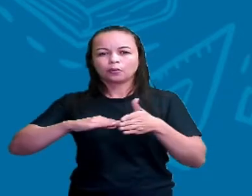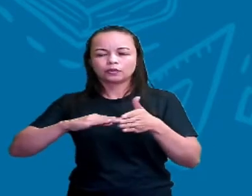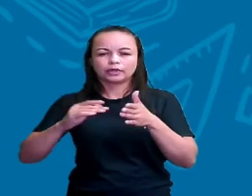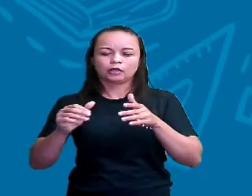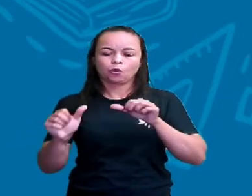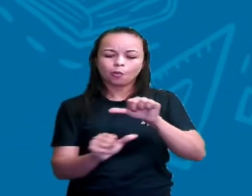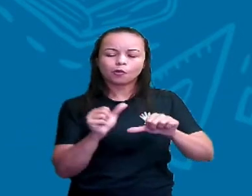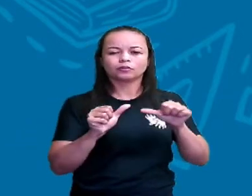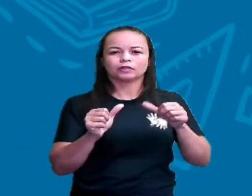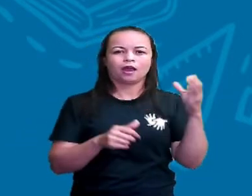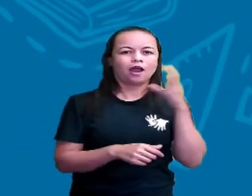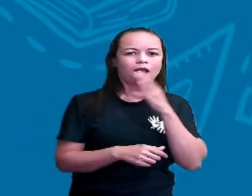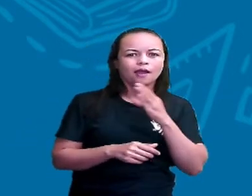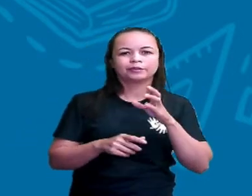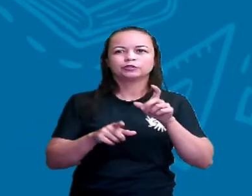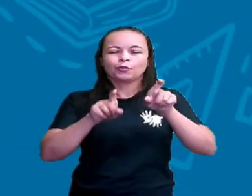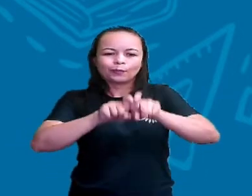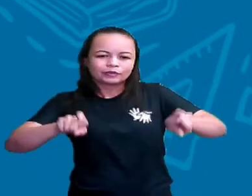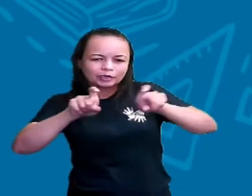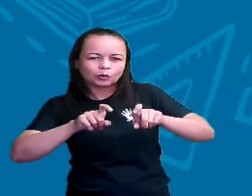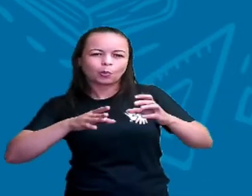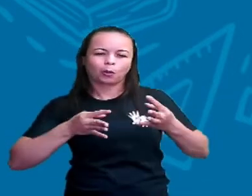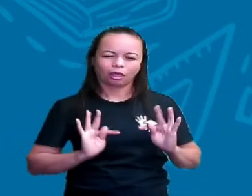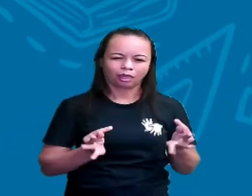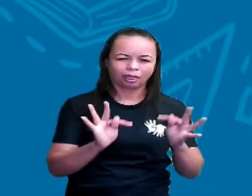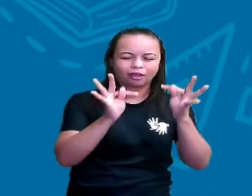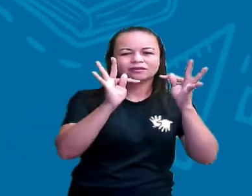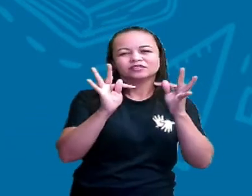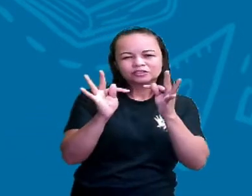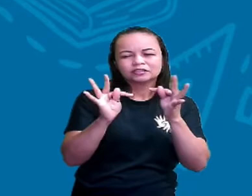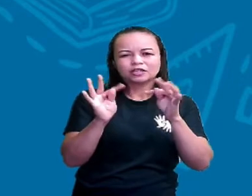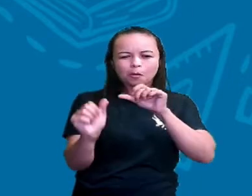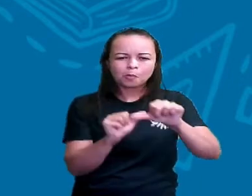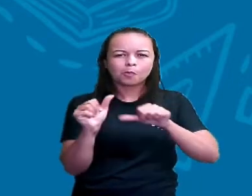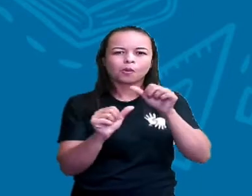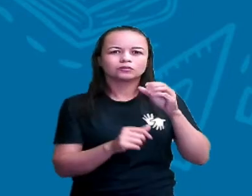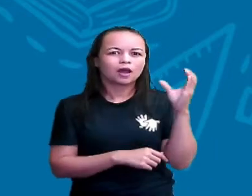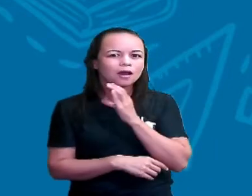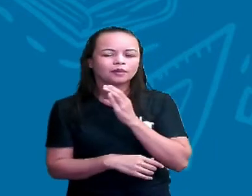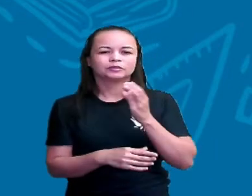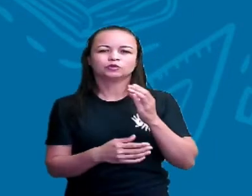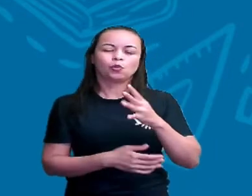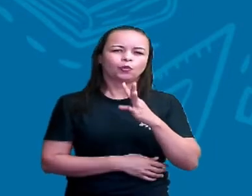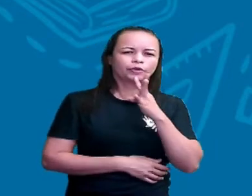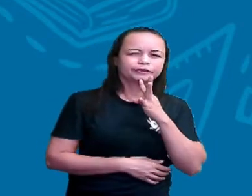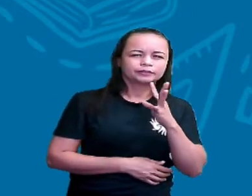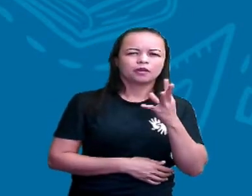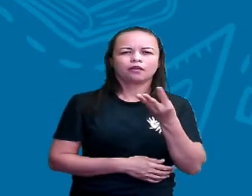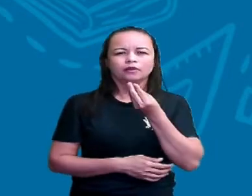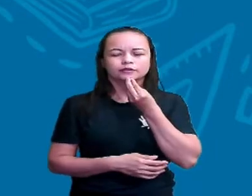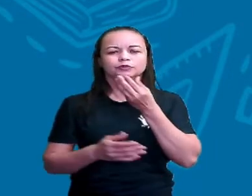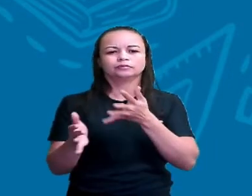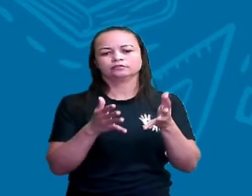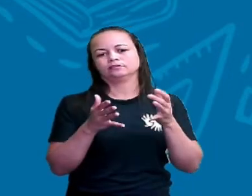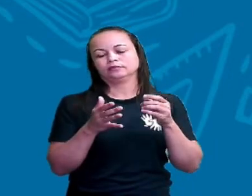questão das tecnologias digitais, né? A informação ela chega muito rápido, o conhecimento ele está cada vez mais acelerado, né? Por